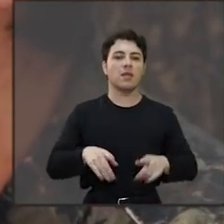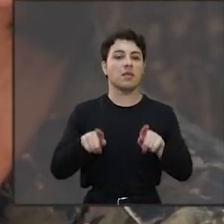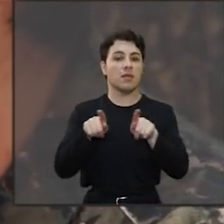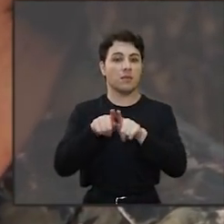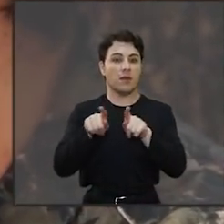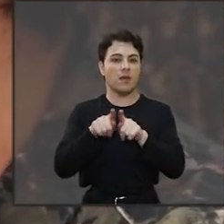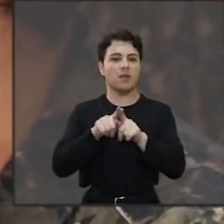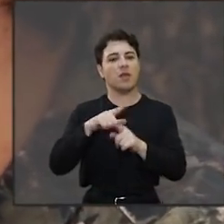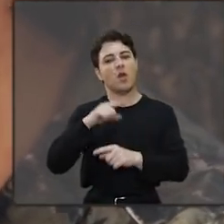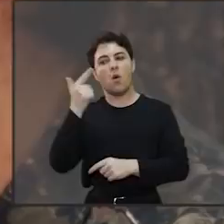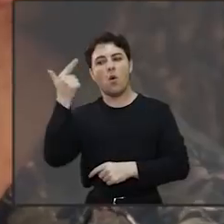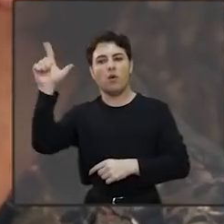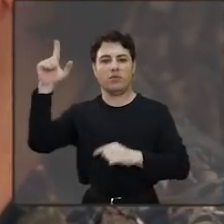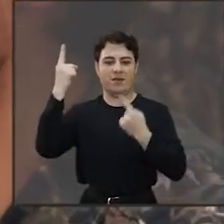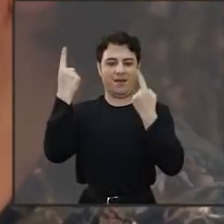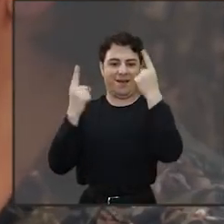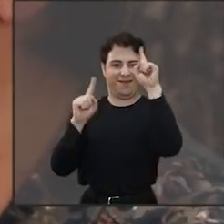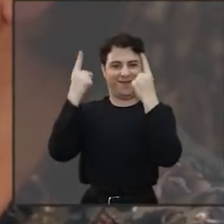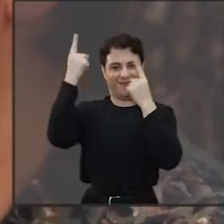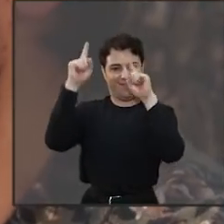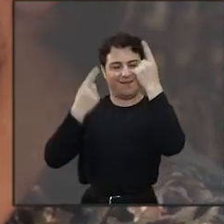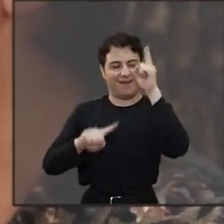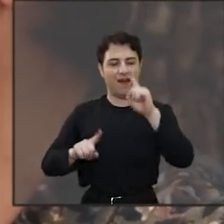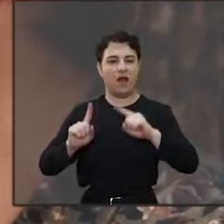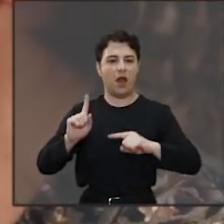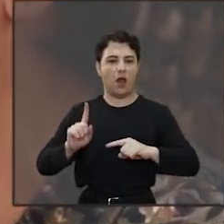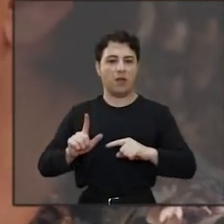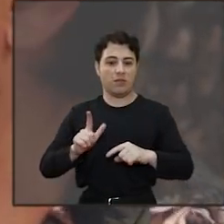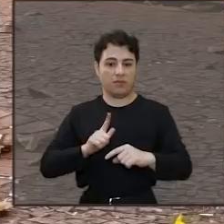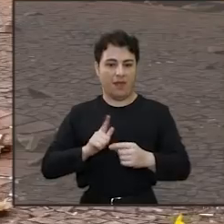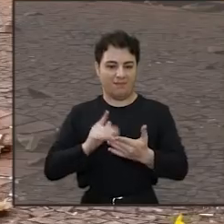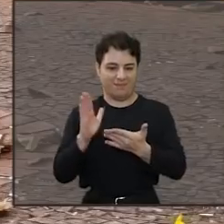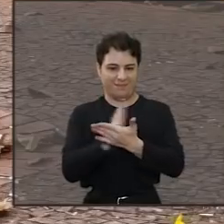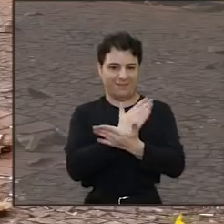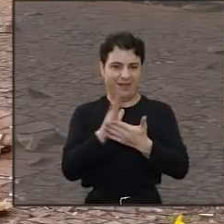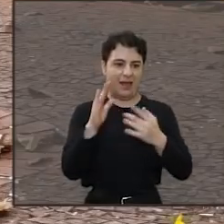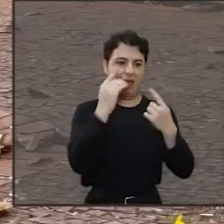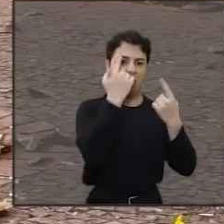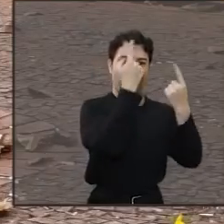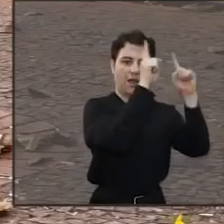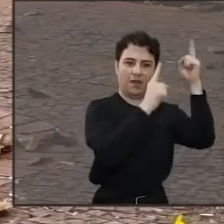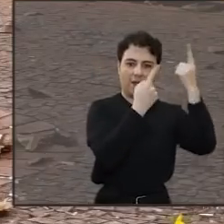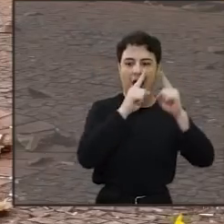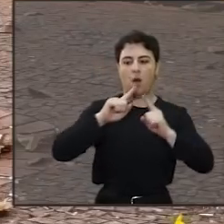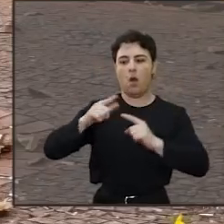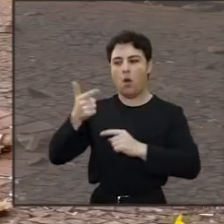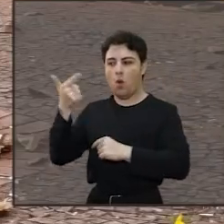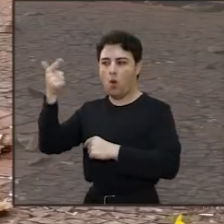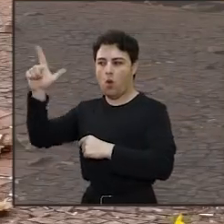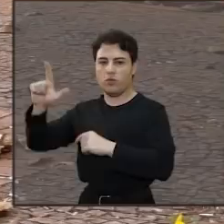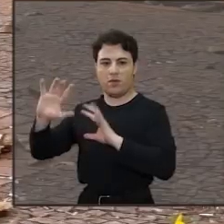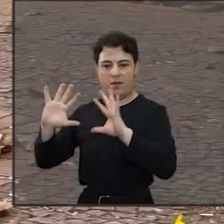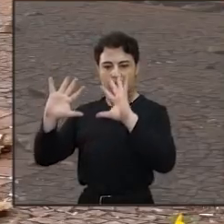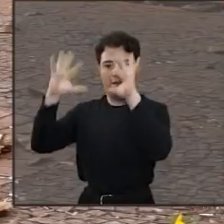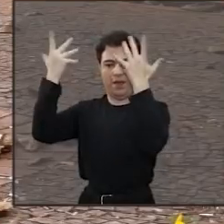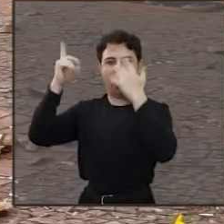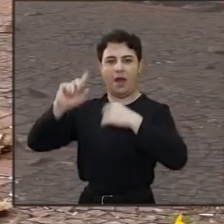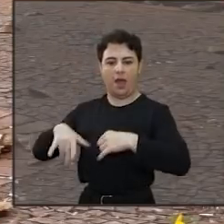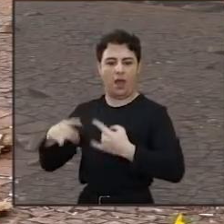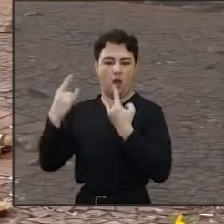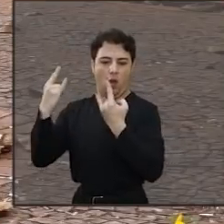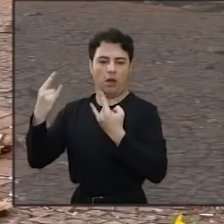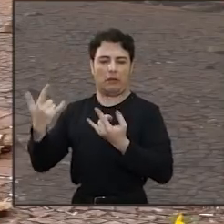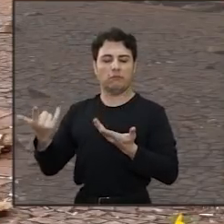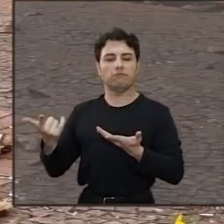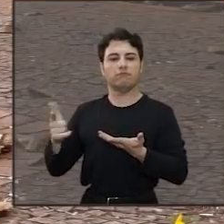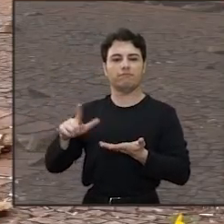né? A gente tocou naquele evento do carnaval, que eles fazem um carnaval mais do rock, para dar uma alternativa, né, pro pessoal que não gosta tanto do